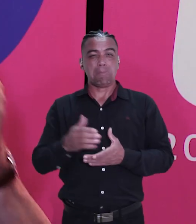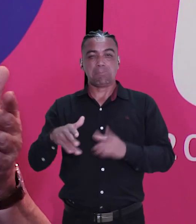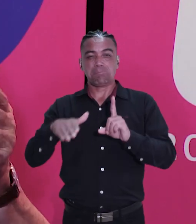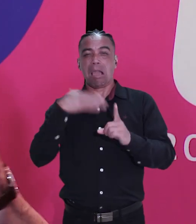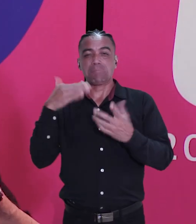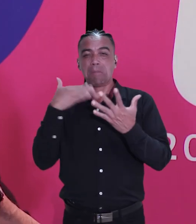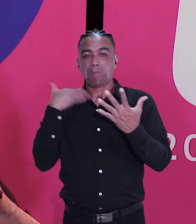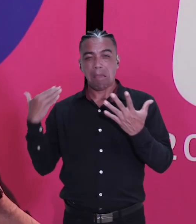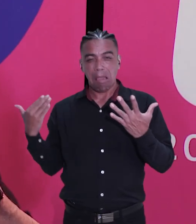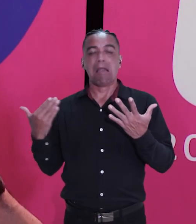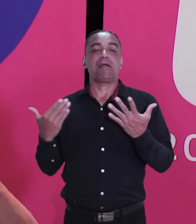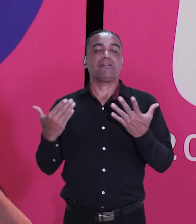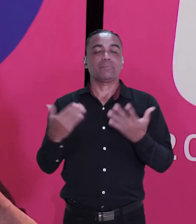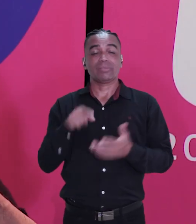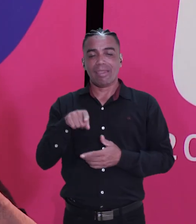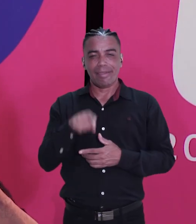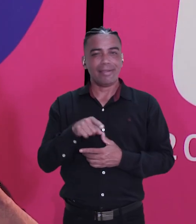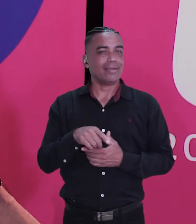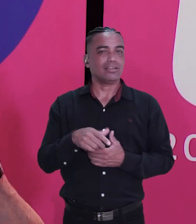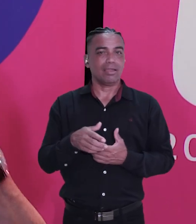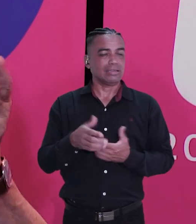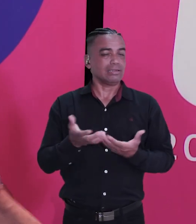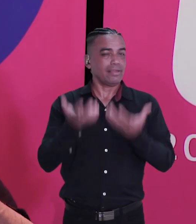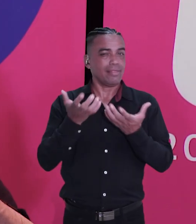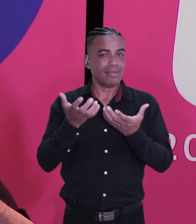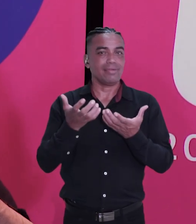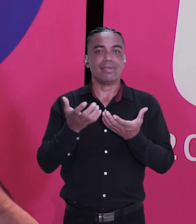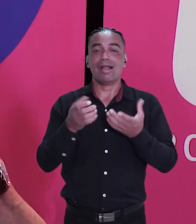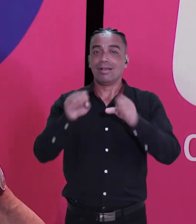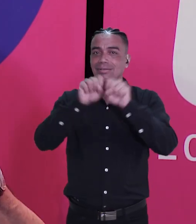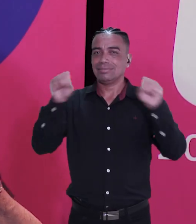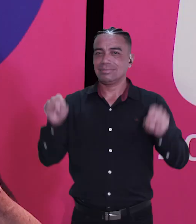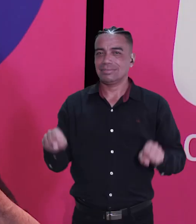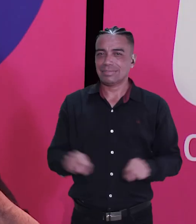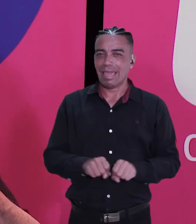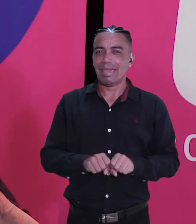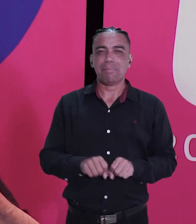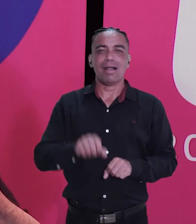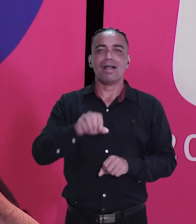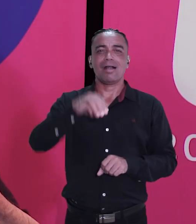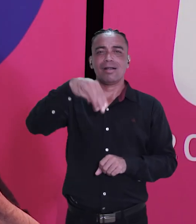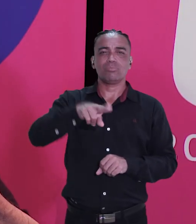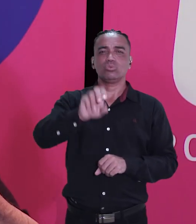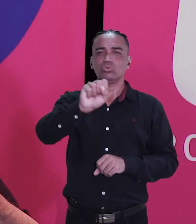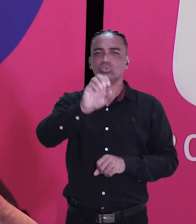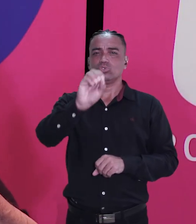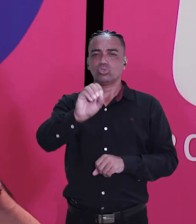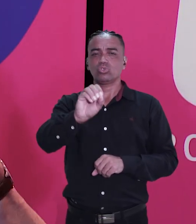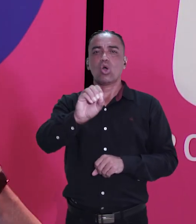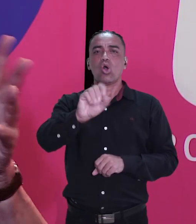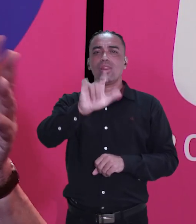e autoritário, né, e tudo mais. Ele tinha grande simpatia, evidentemente, pelo regime fascista, pelo Mussolini,